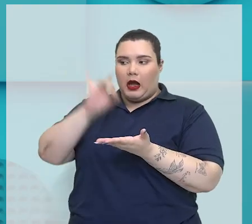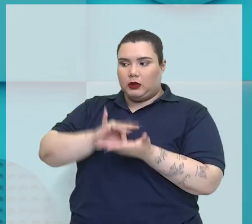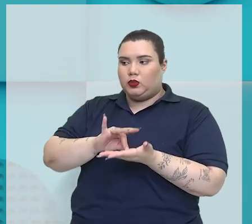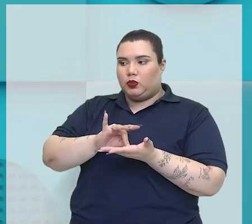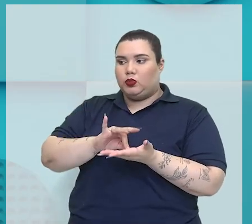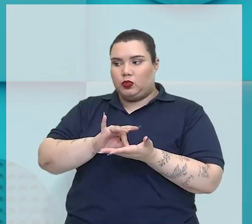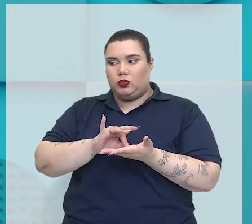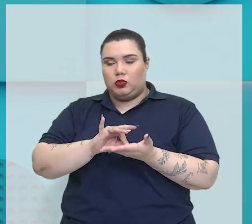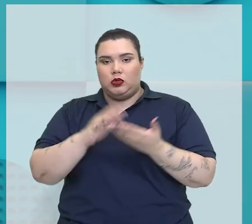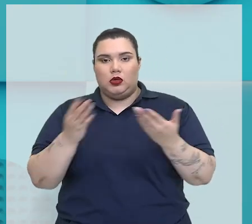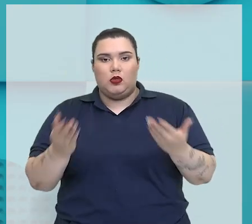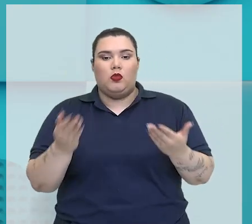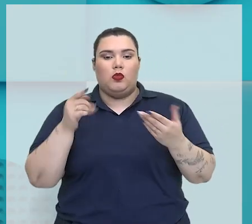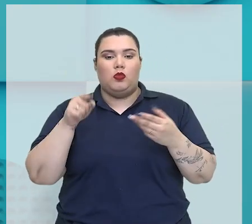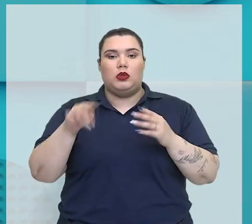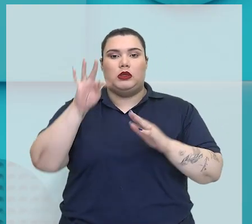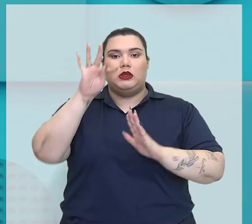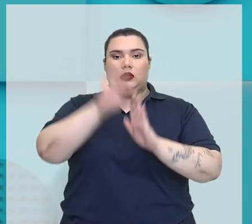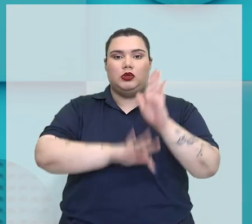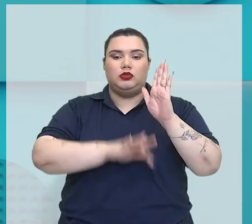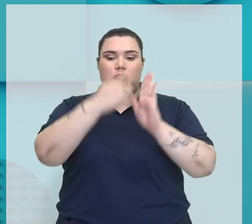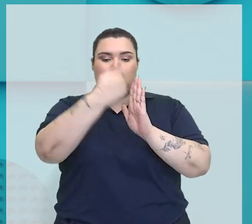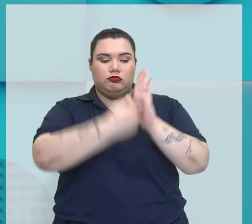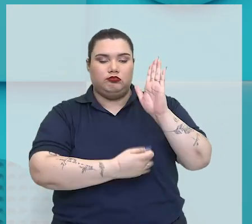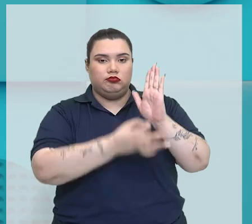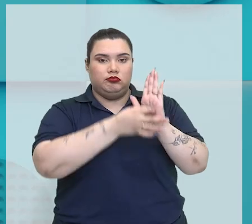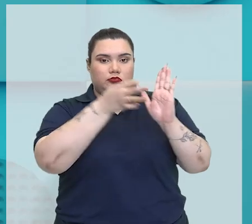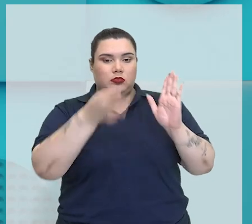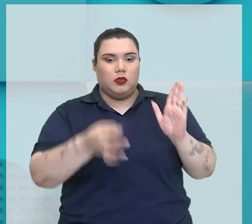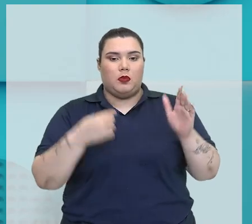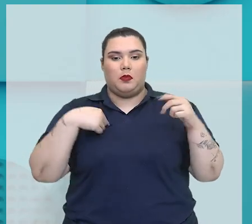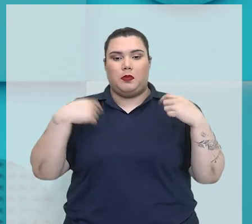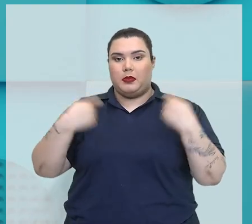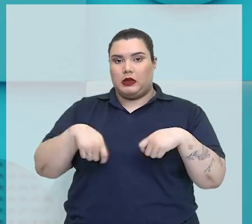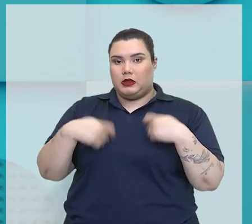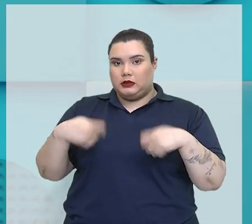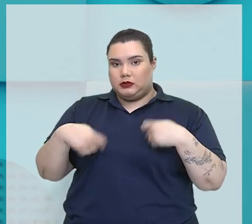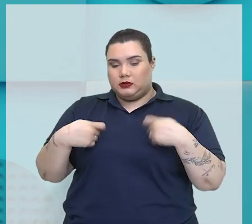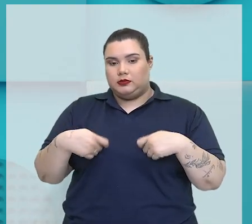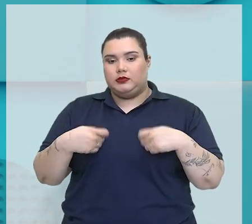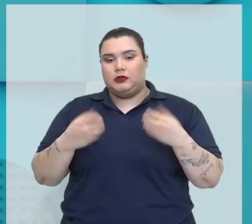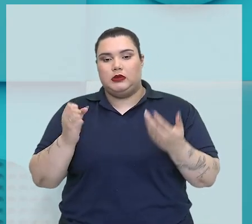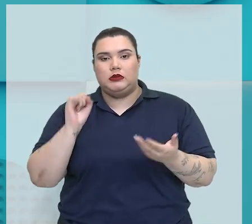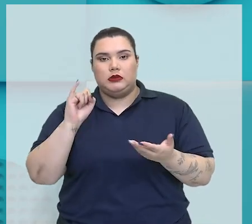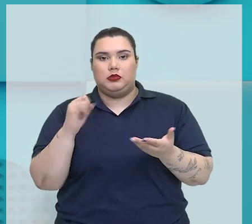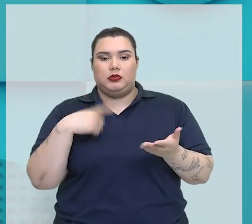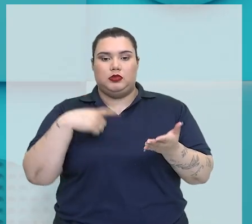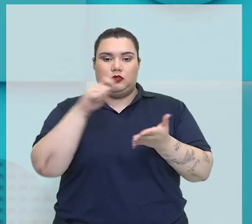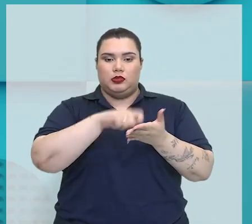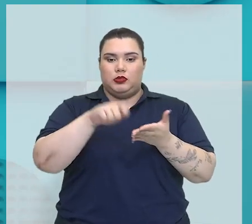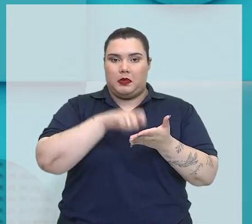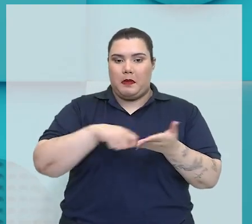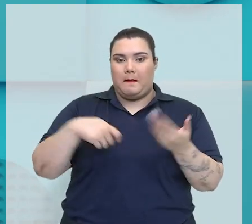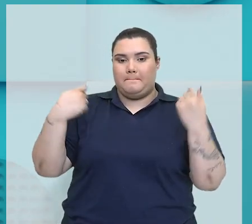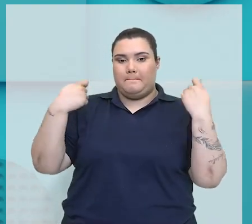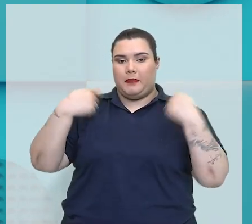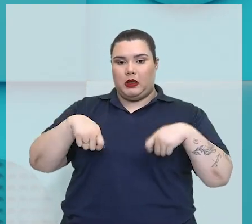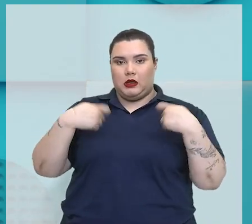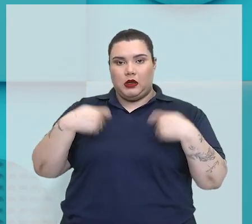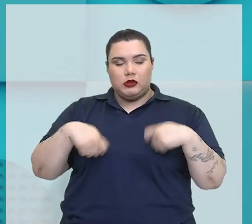texto dissertativo argumentativo, eu irei precisar, né, se eu for escrever, né,